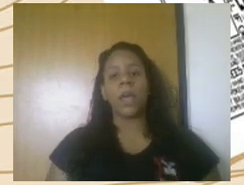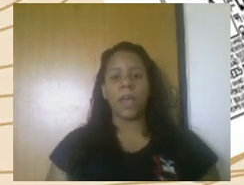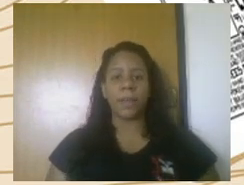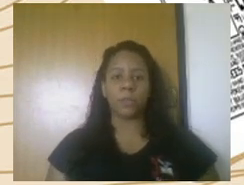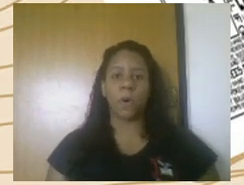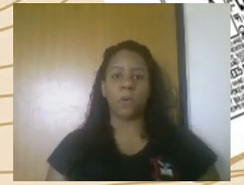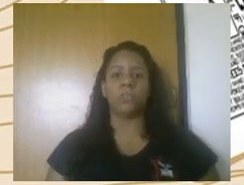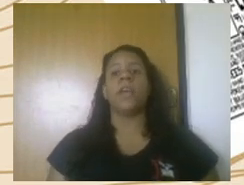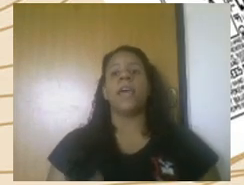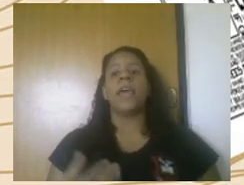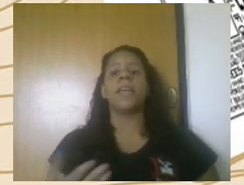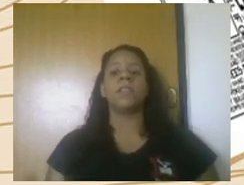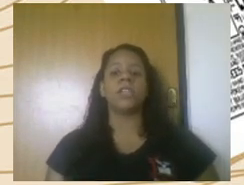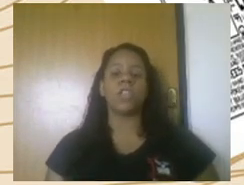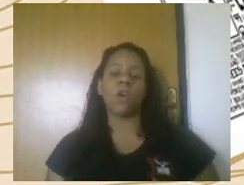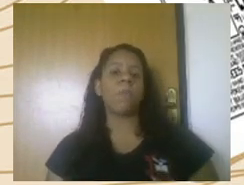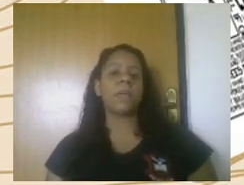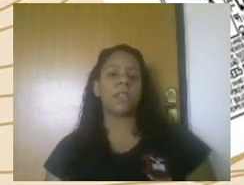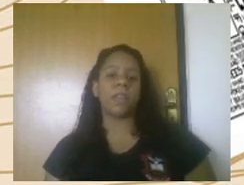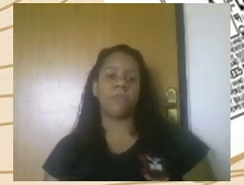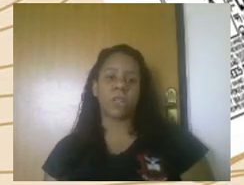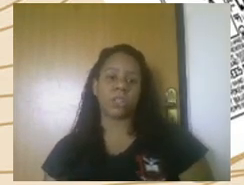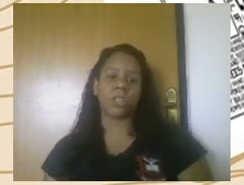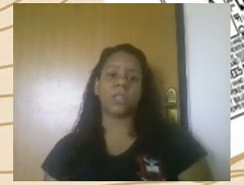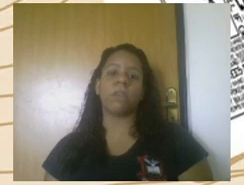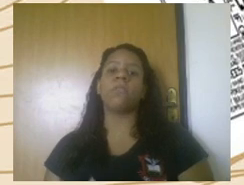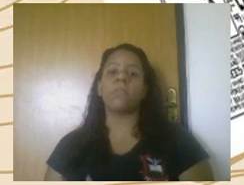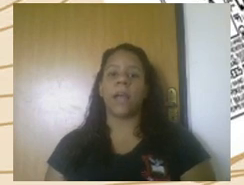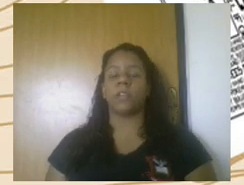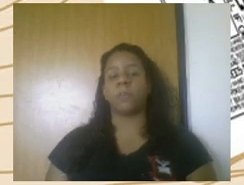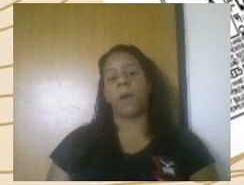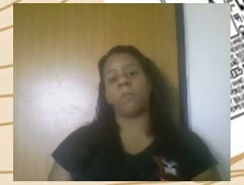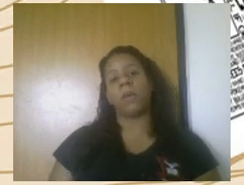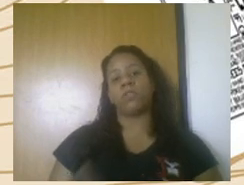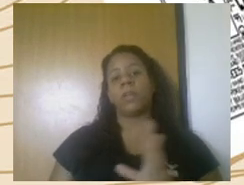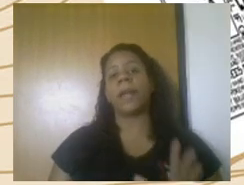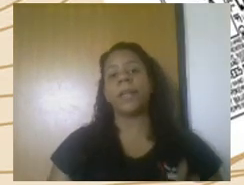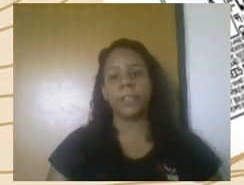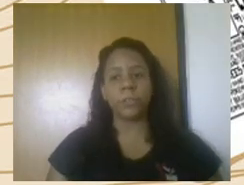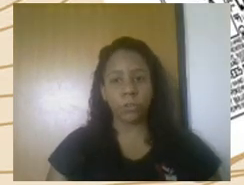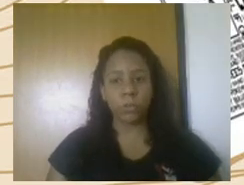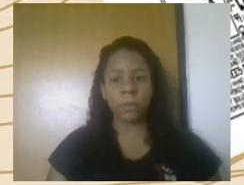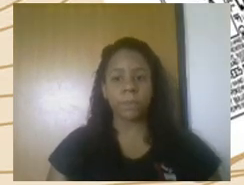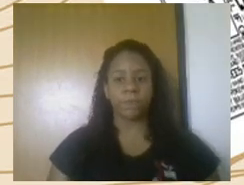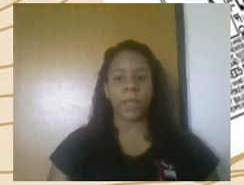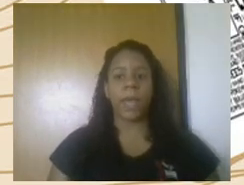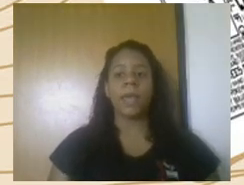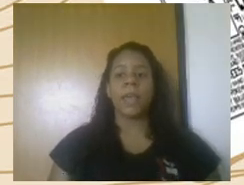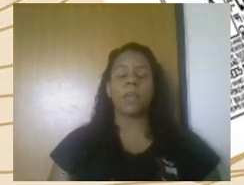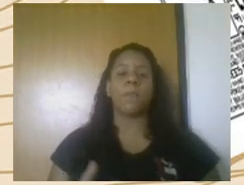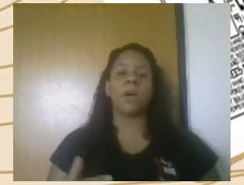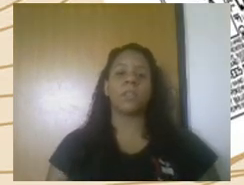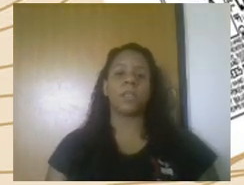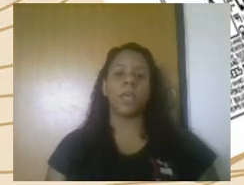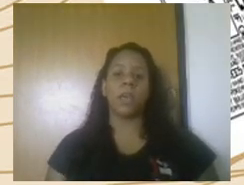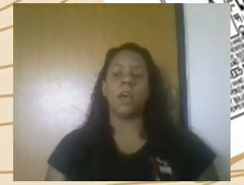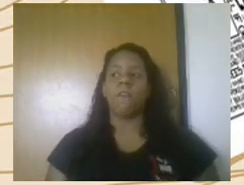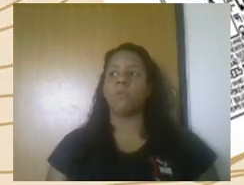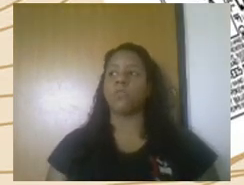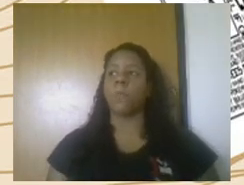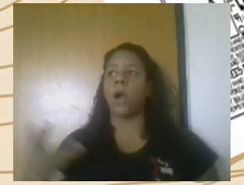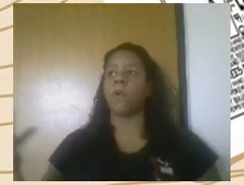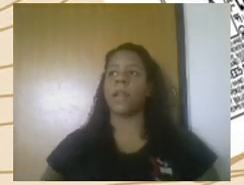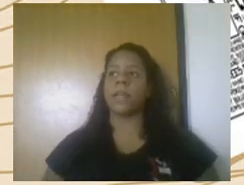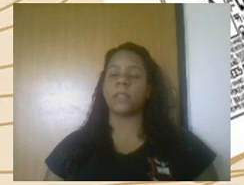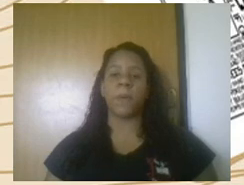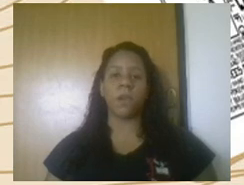outro responde. Existem algumas entrevistas que são voltadas para o meio jornalístico, né, que pode ser,